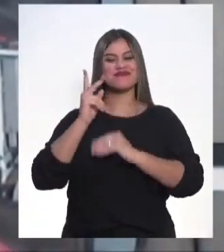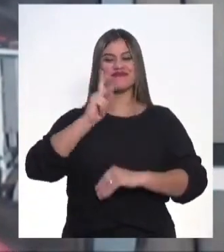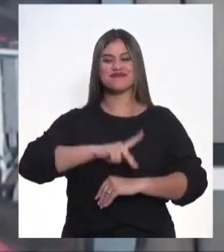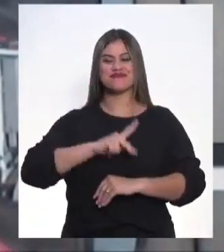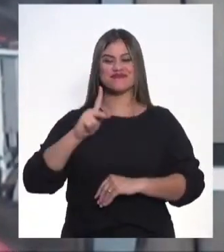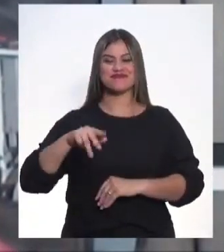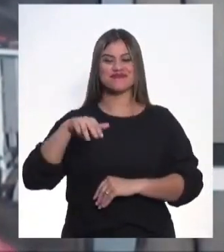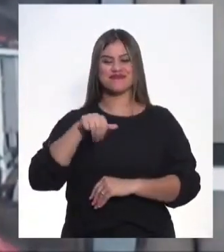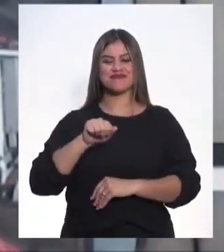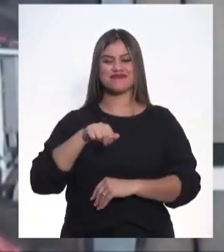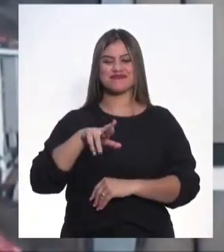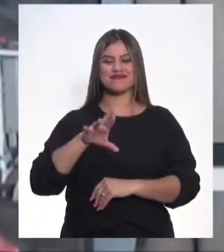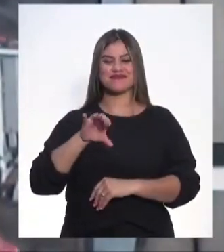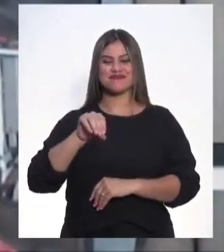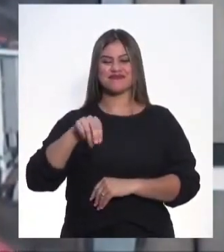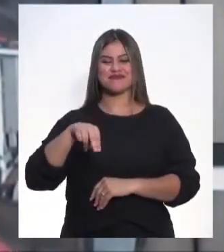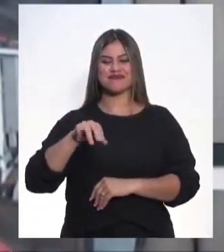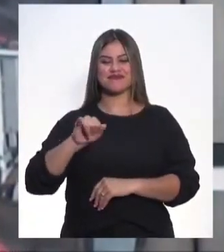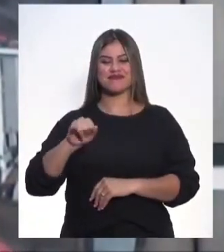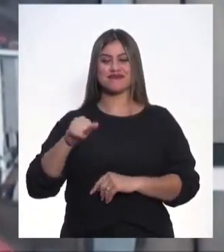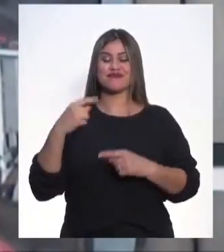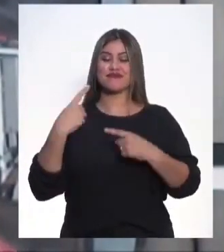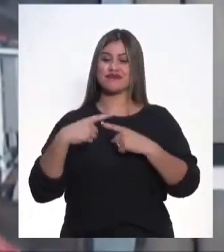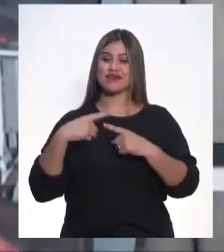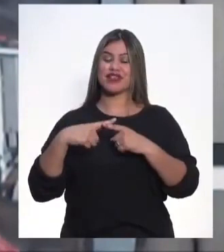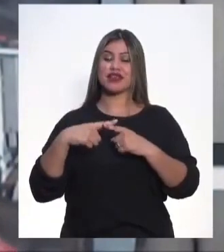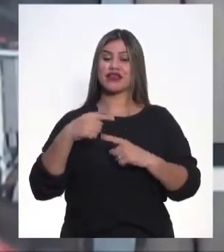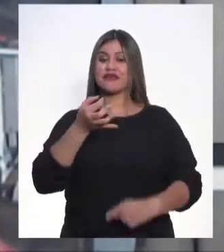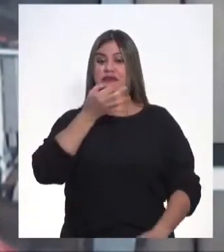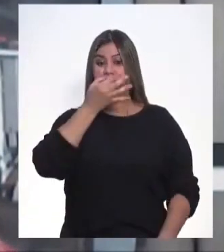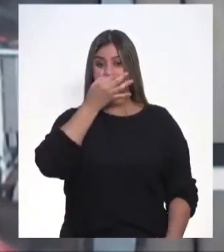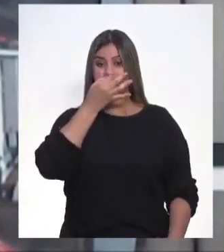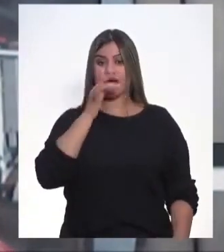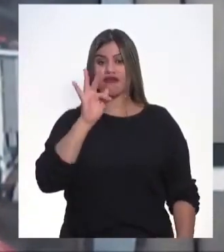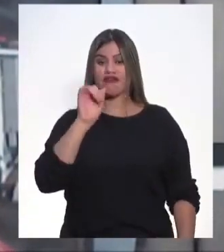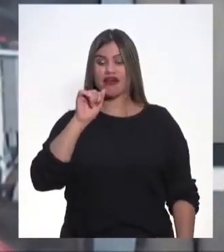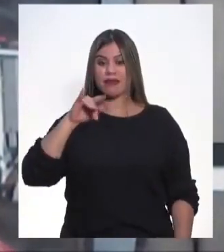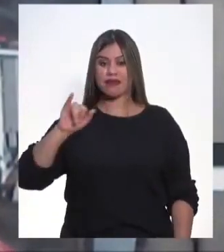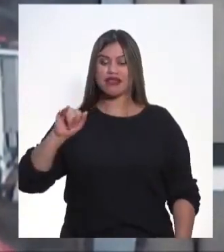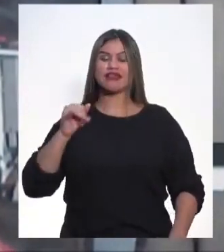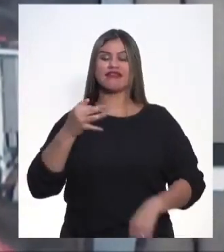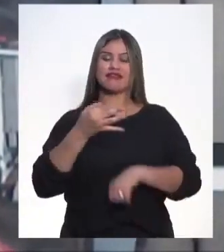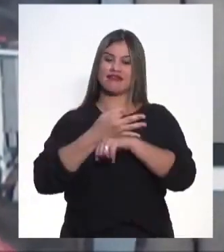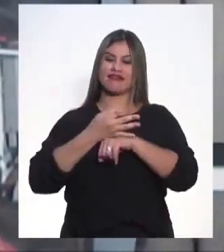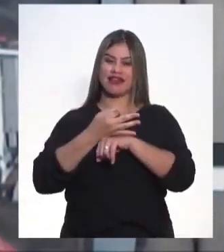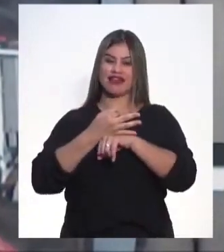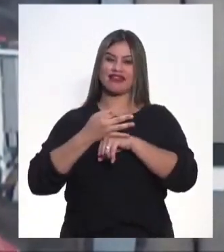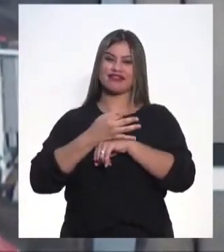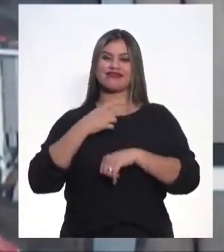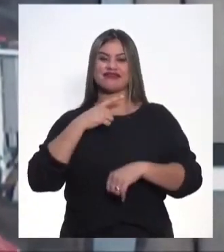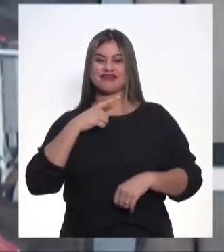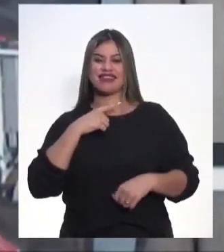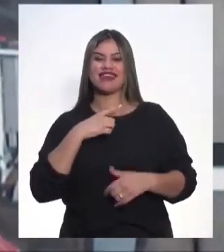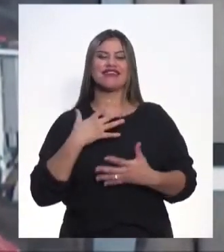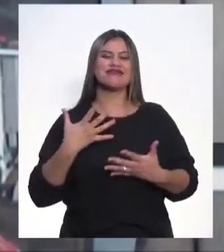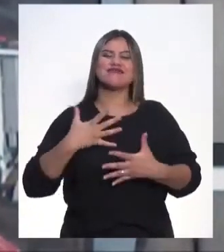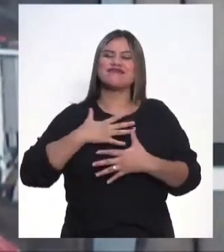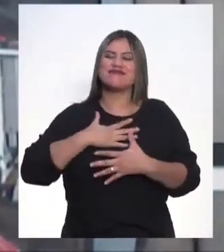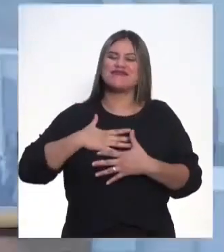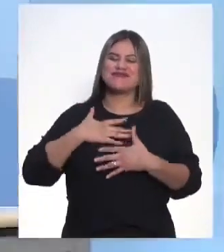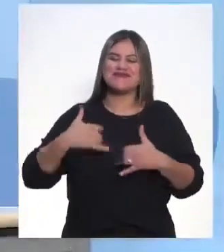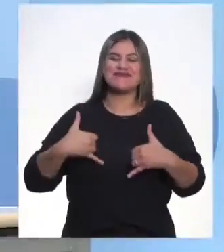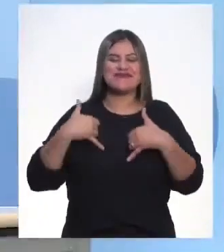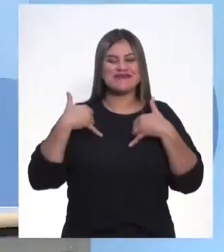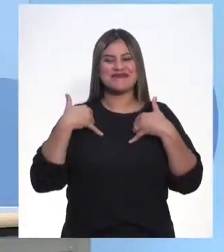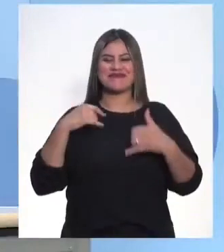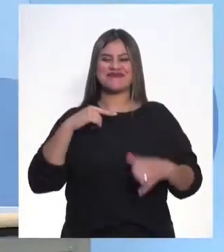professor Marconi, porque a nossa querida Fabi está de férias. Marconi, é uma honra estar aqui nessa aula com você. A honra